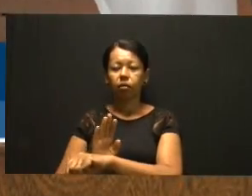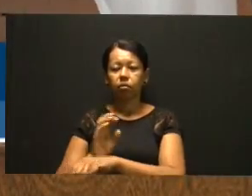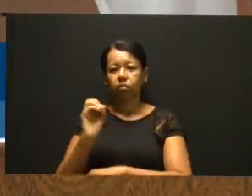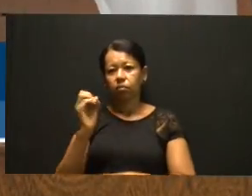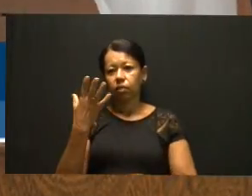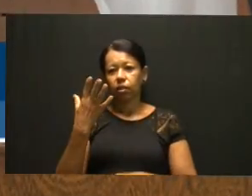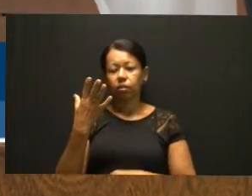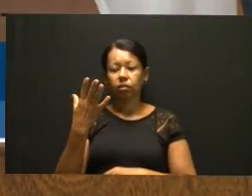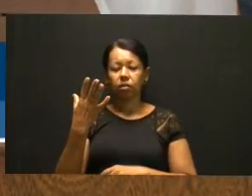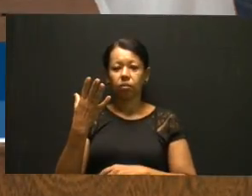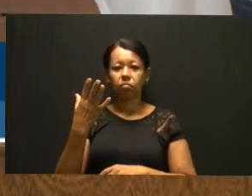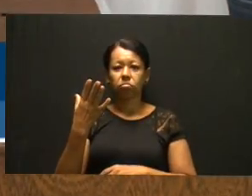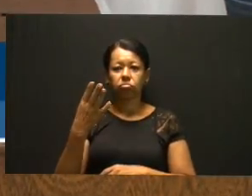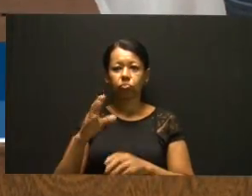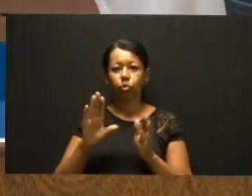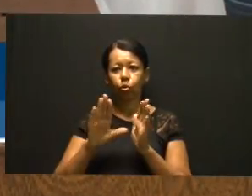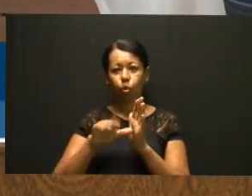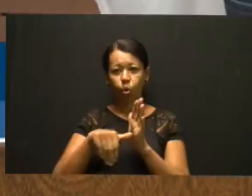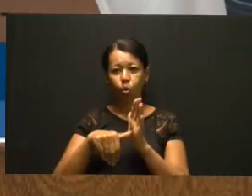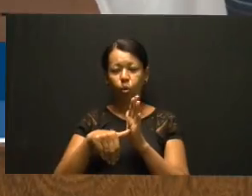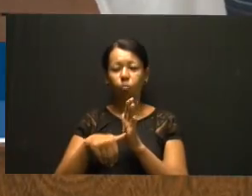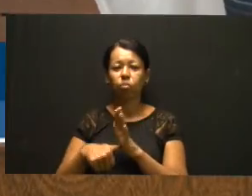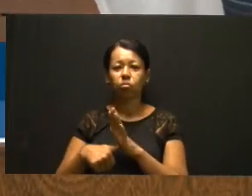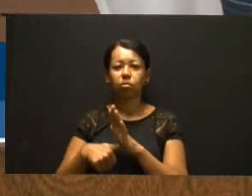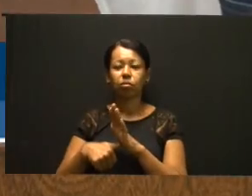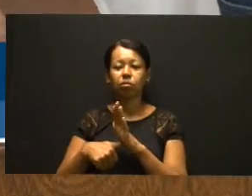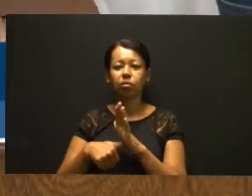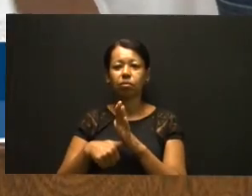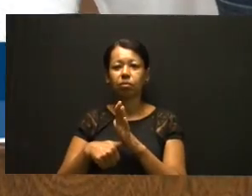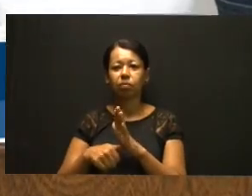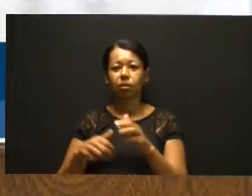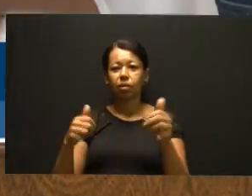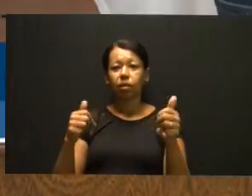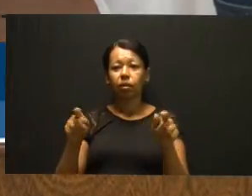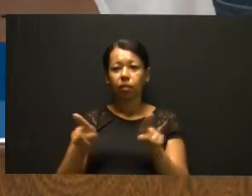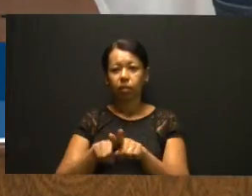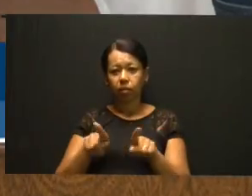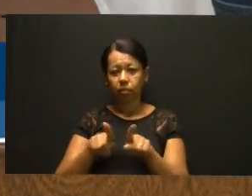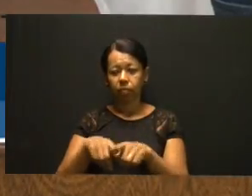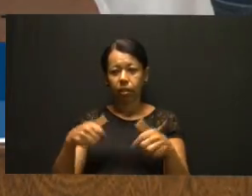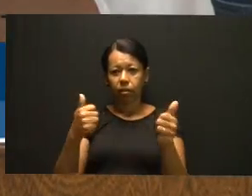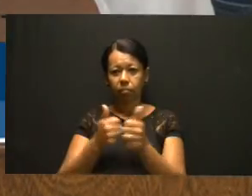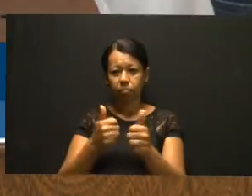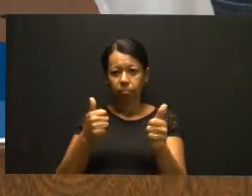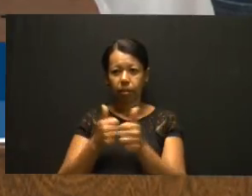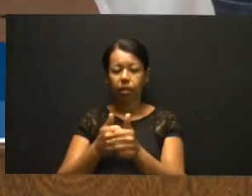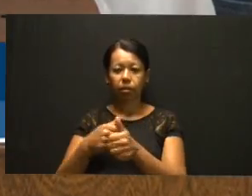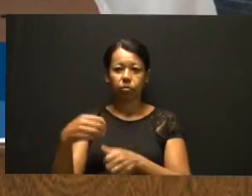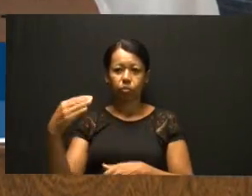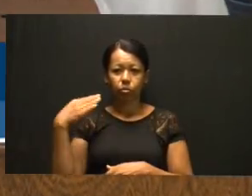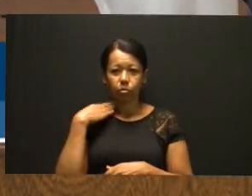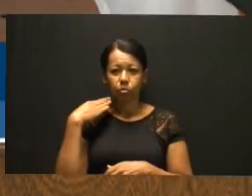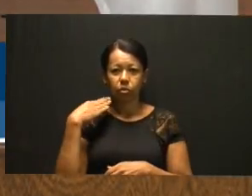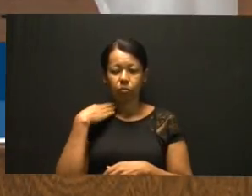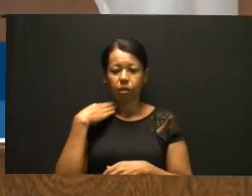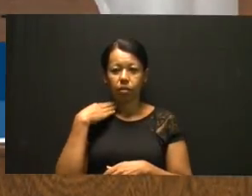de atividades criminosas, inclusive nas imediações daquelas.